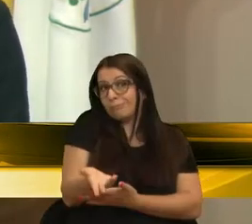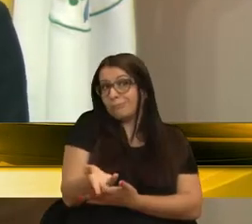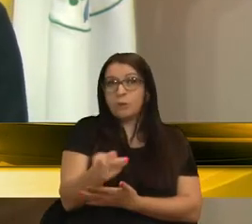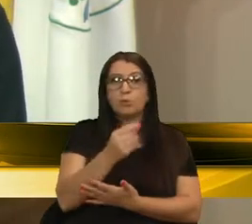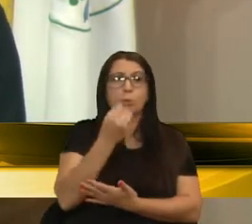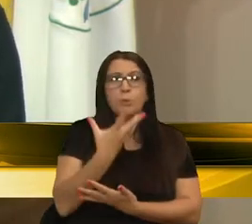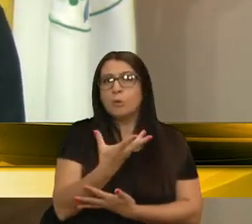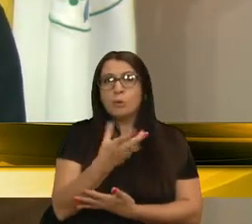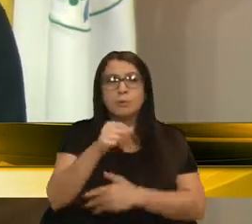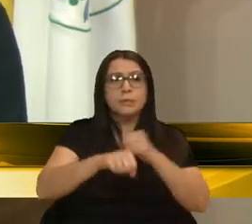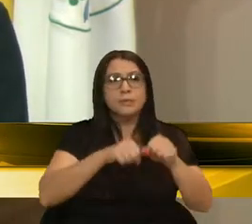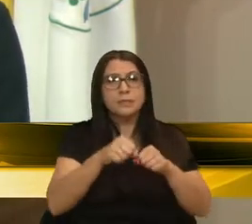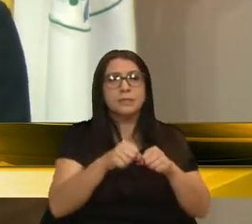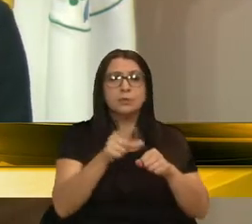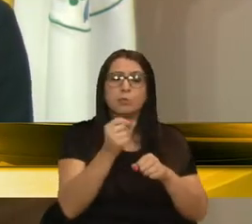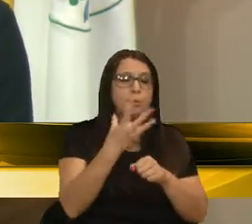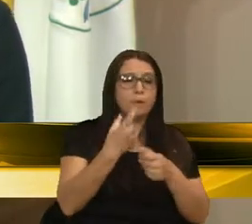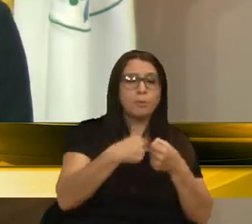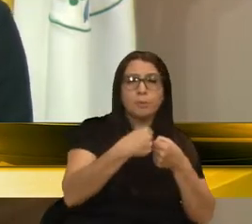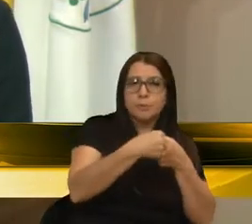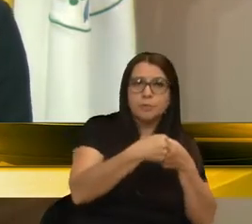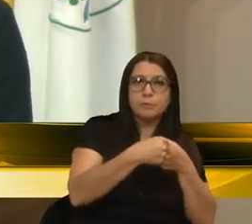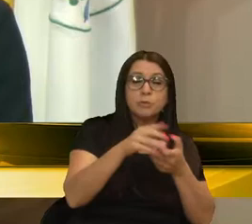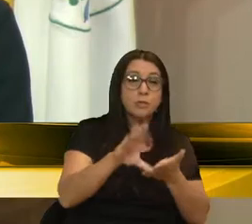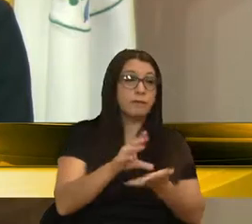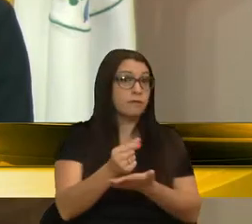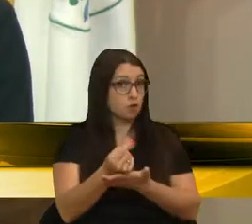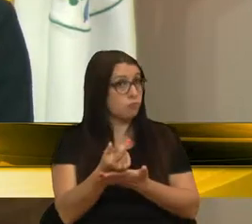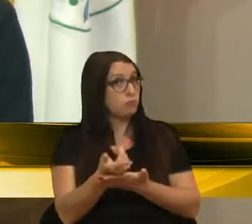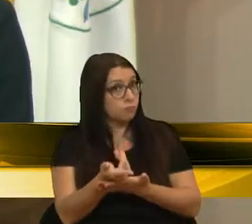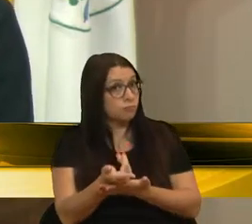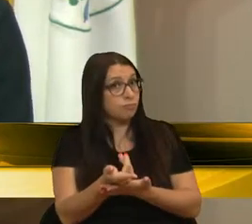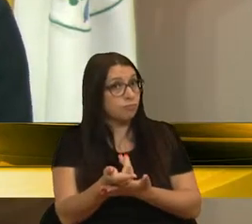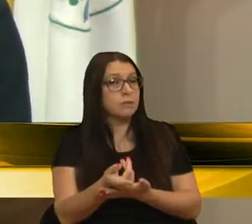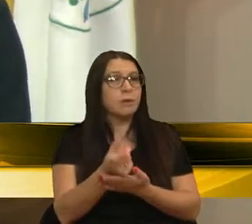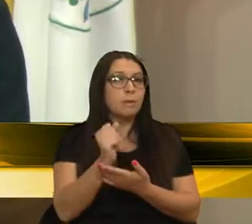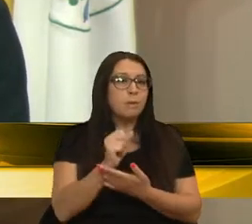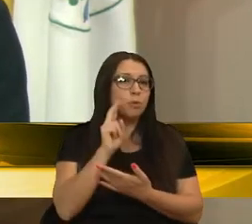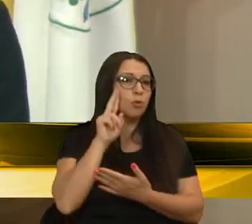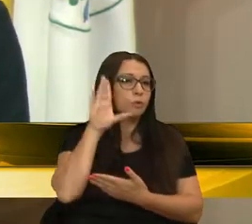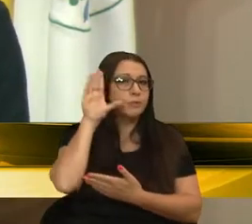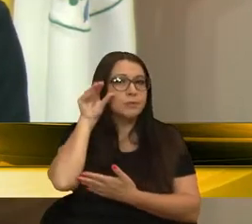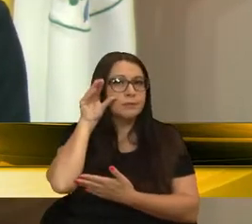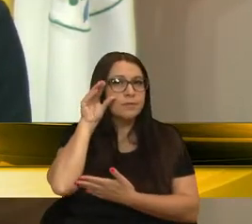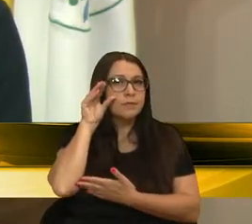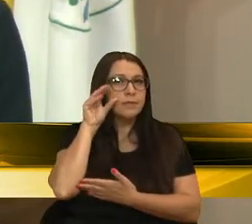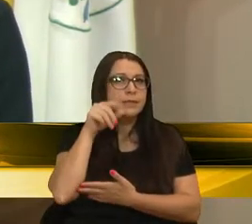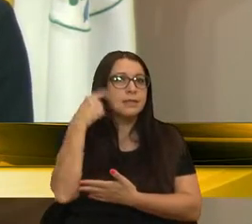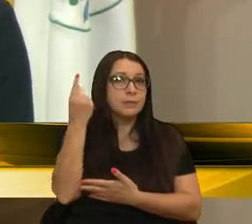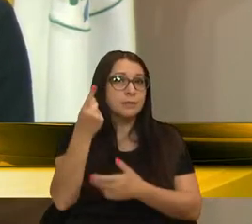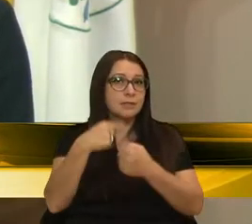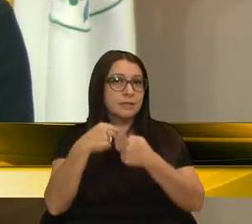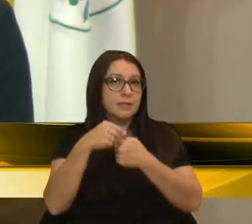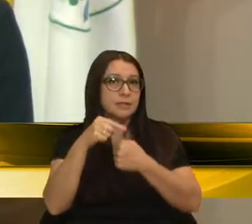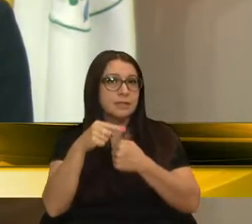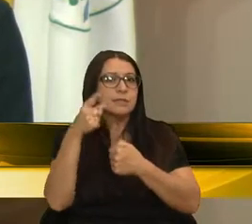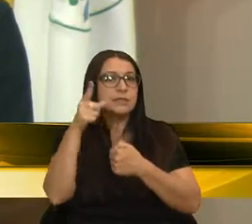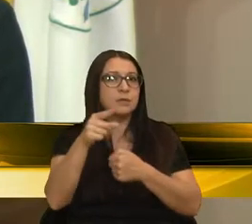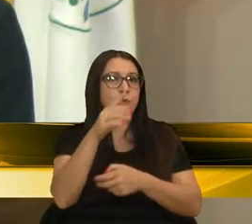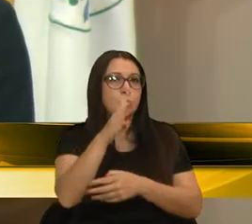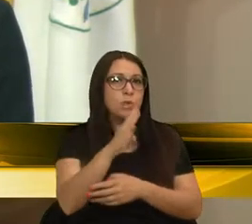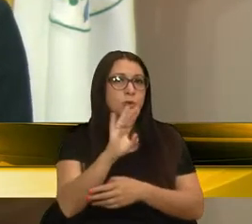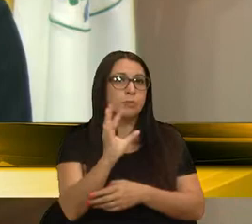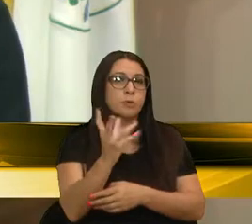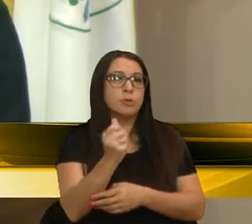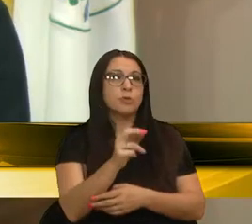para o ciclista, não é bom para o município, que vai investir recursos. Mas o que eu pude observar em Melbourne, uma cidade com 4 milhões de